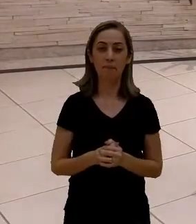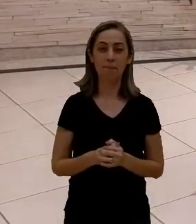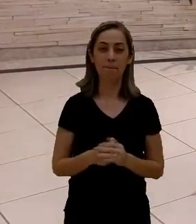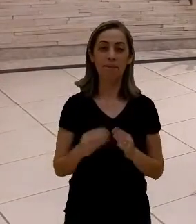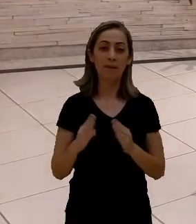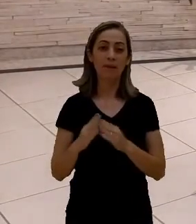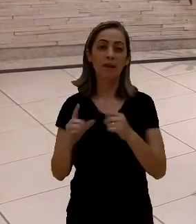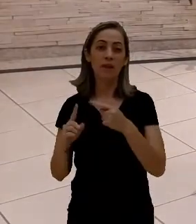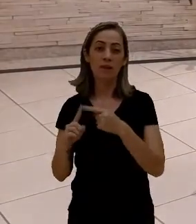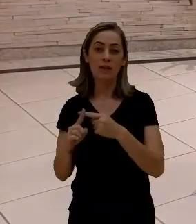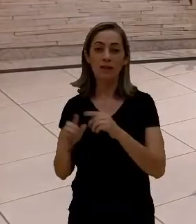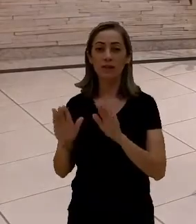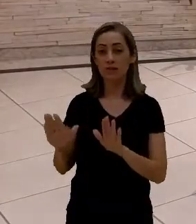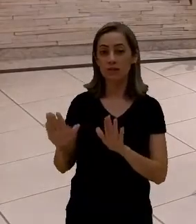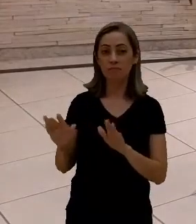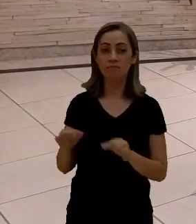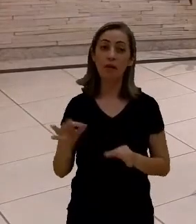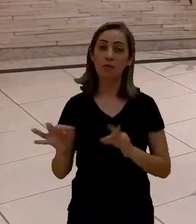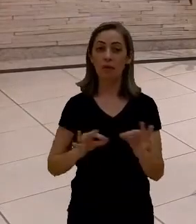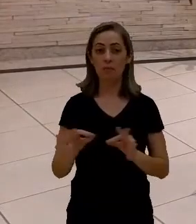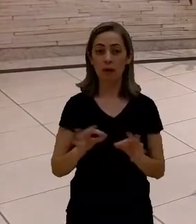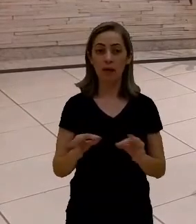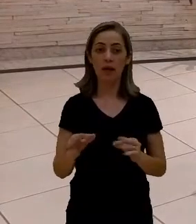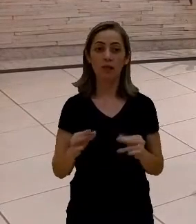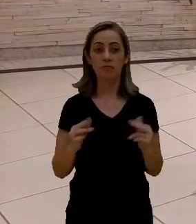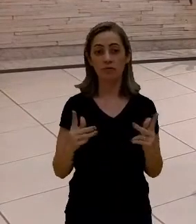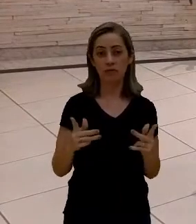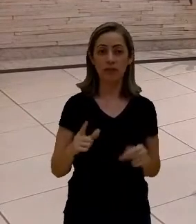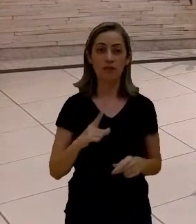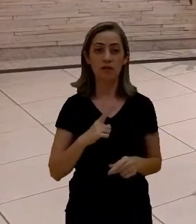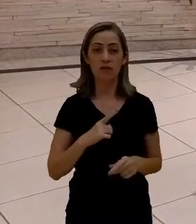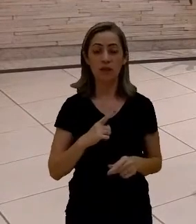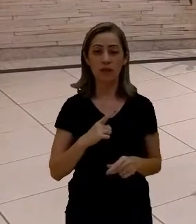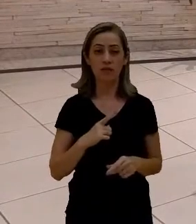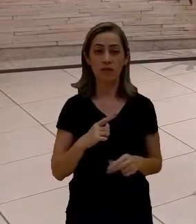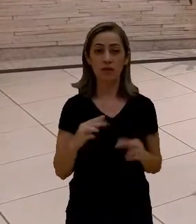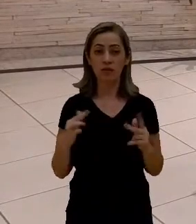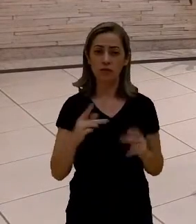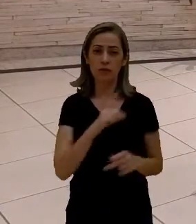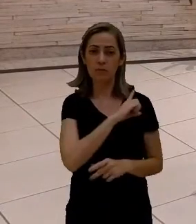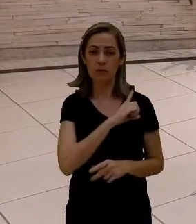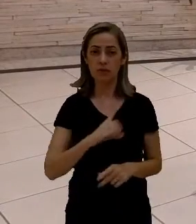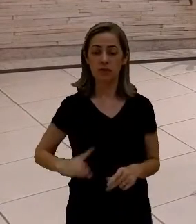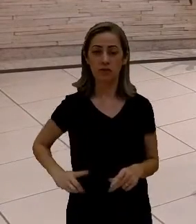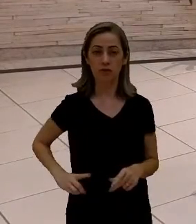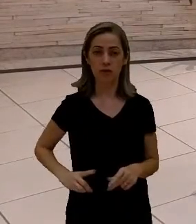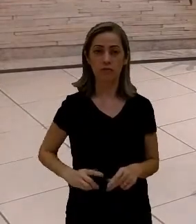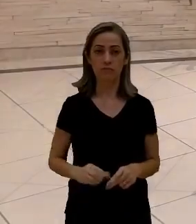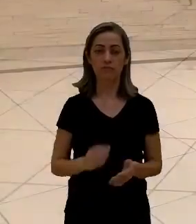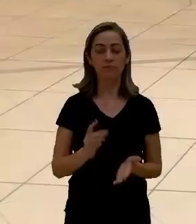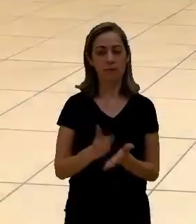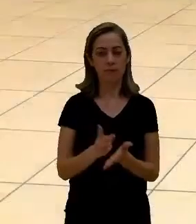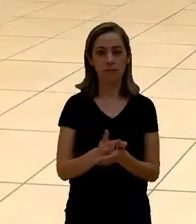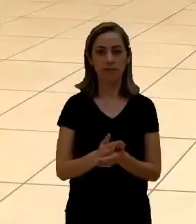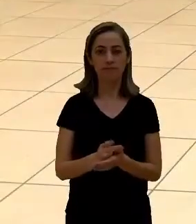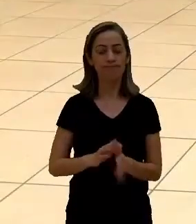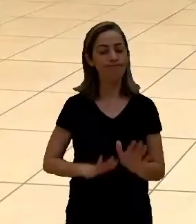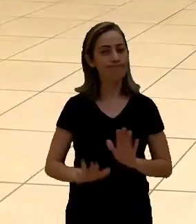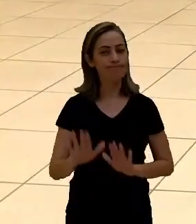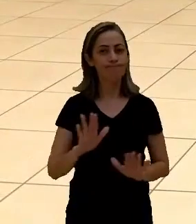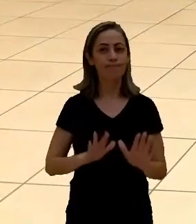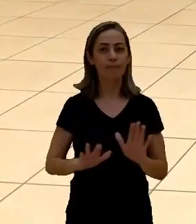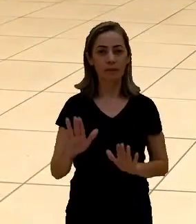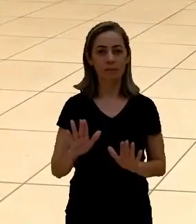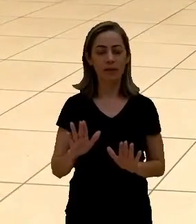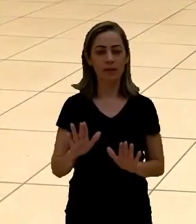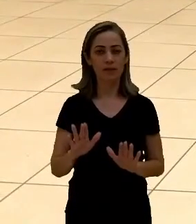ou é algo que é mais preparado tem uma algo diferente para ser eu acredito que tudo depende da aptidão de cada